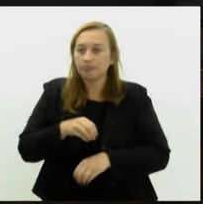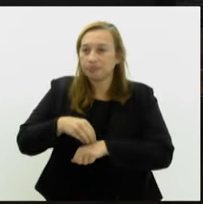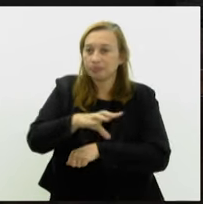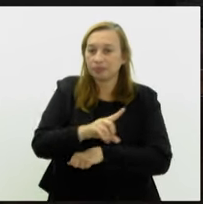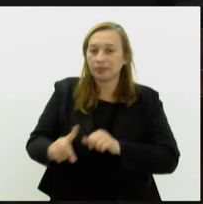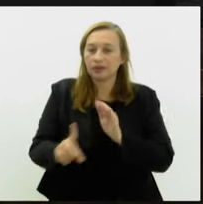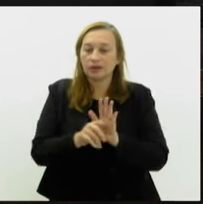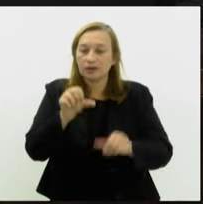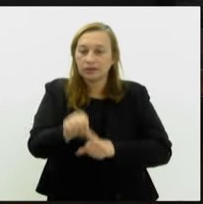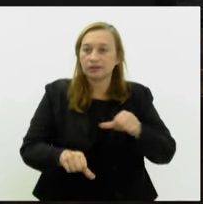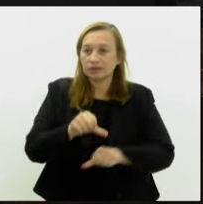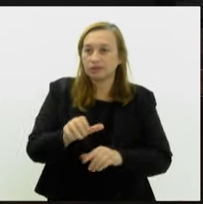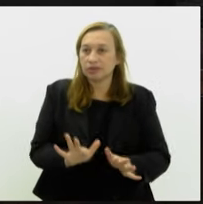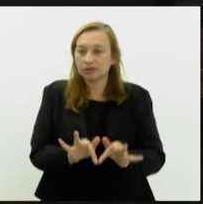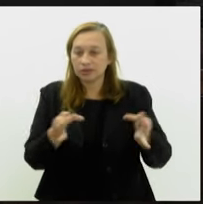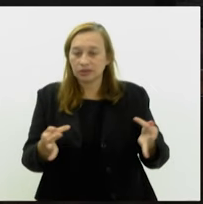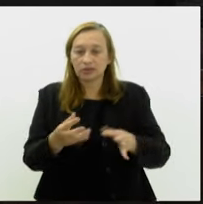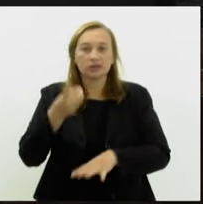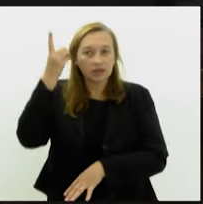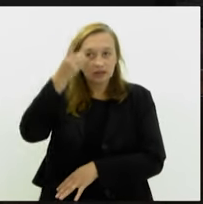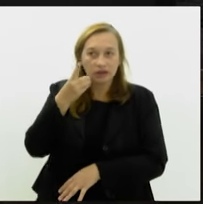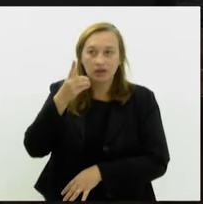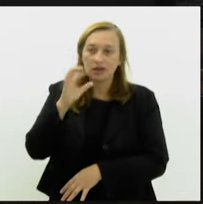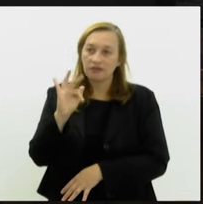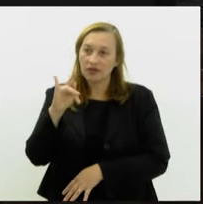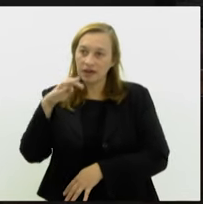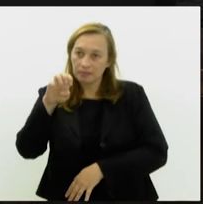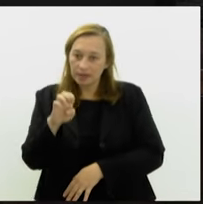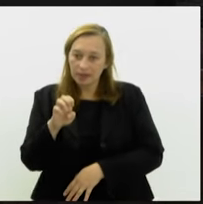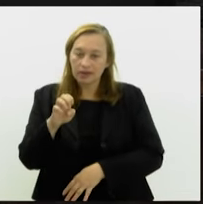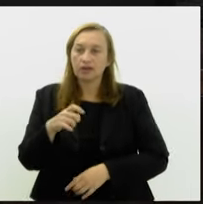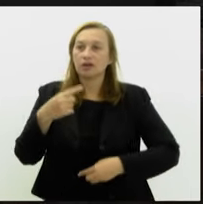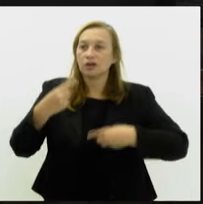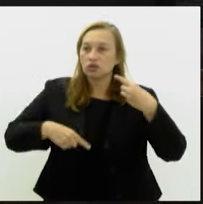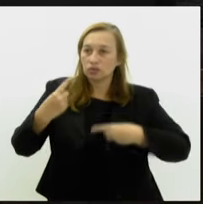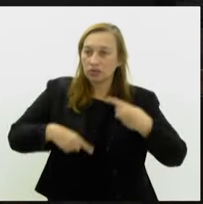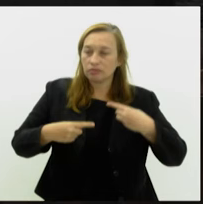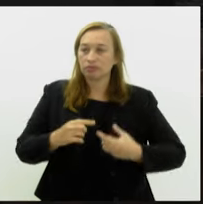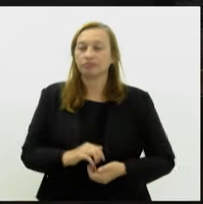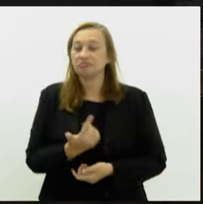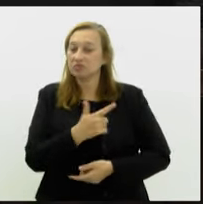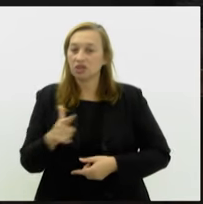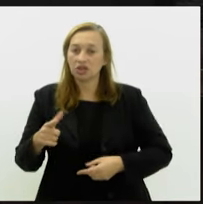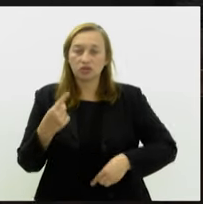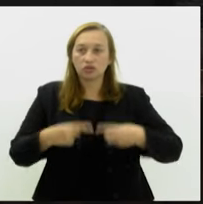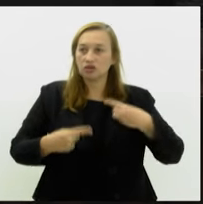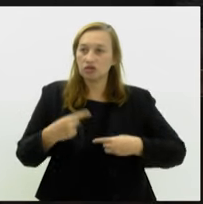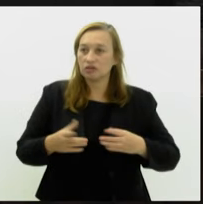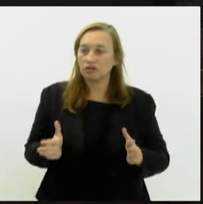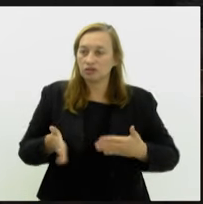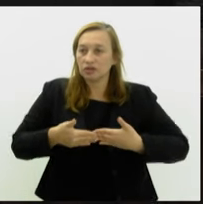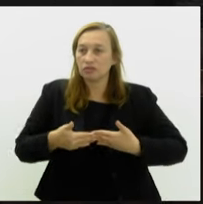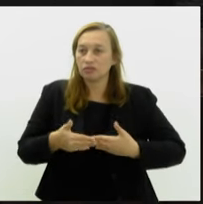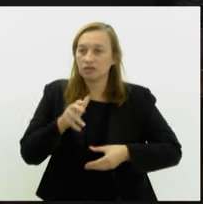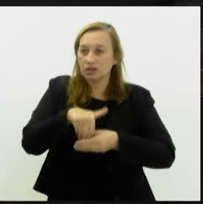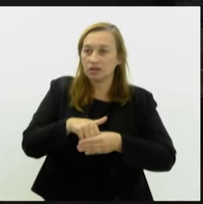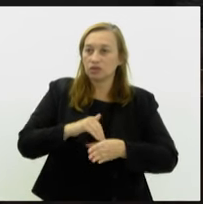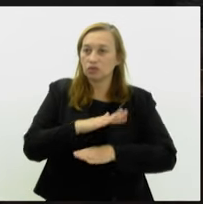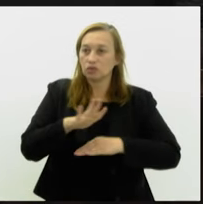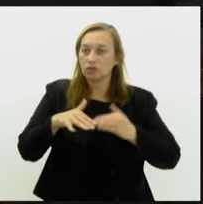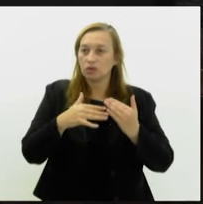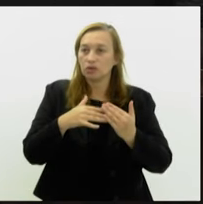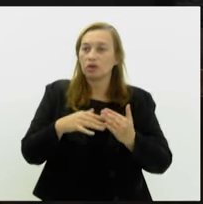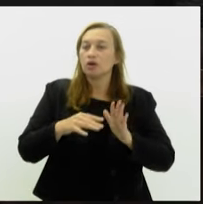legislativa para transformação, indicação simples, deputado Felipe Soares. Em discussão, não havendo quem queira discutir, encerrada a discussão, em